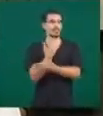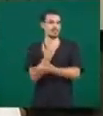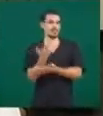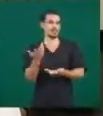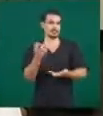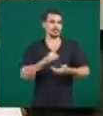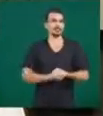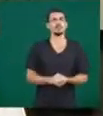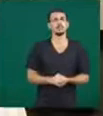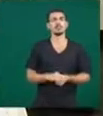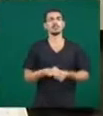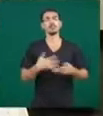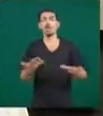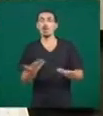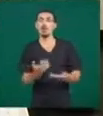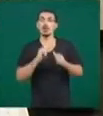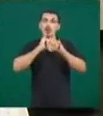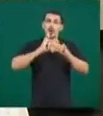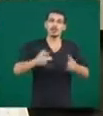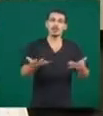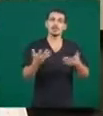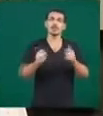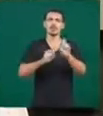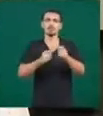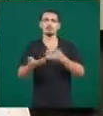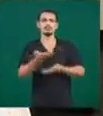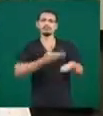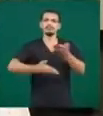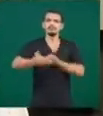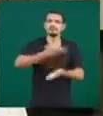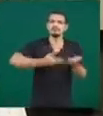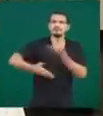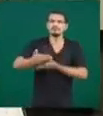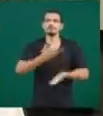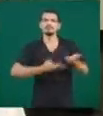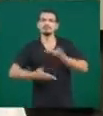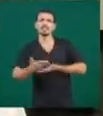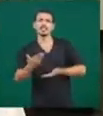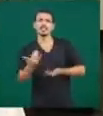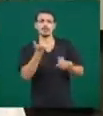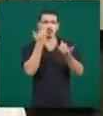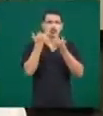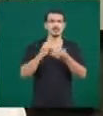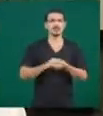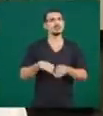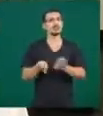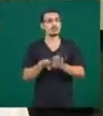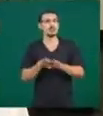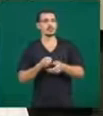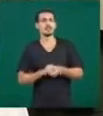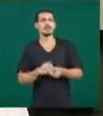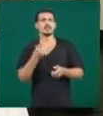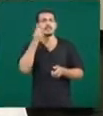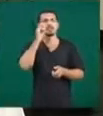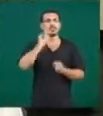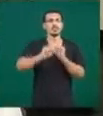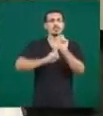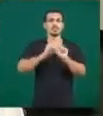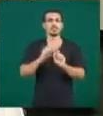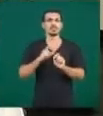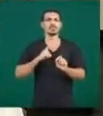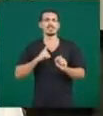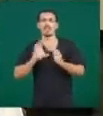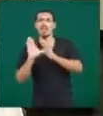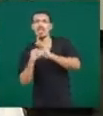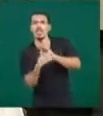para ter essa socialização das informações, um entendimento até cultural e evitarmos com isso a proliferação de eventos